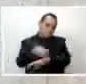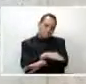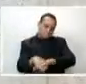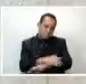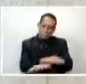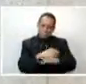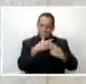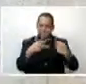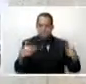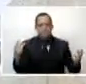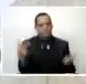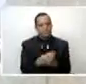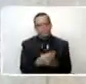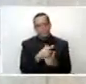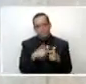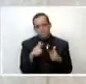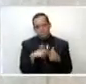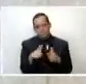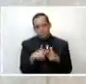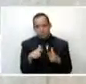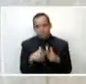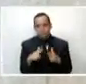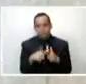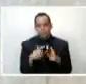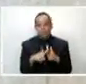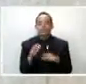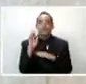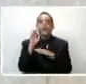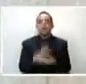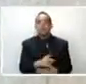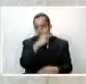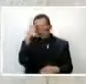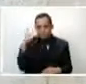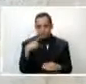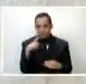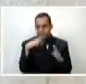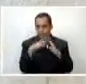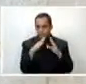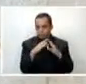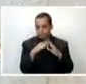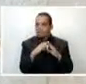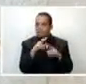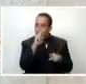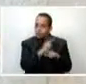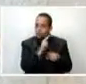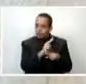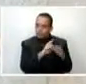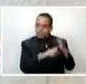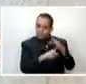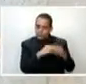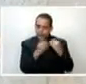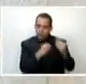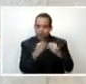dissabores. Mais do que compensar os donos dos imóveis, o projeto também protege as feiras, no sentido de